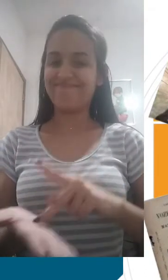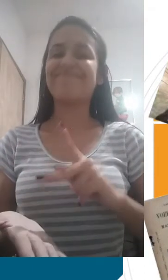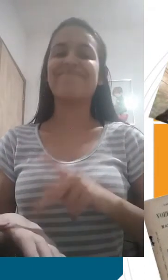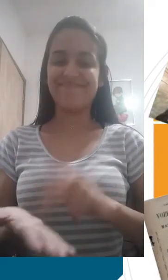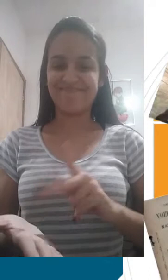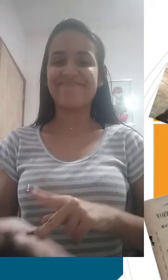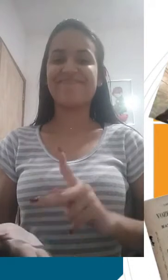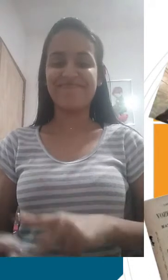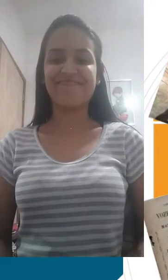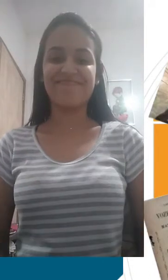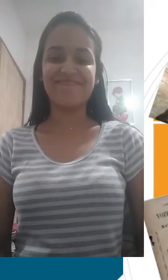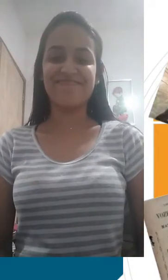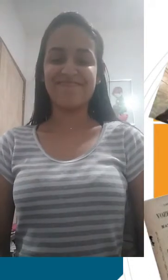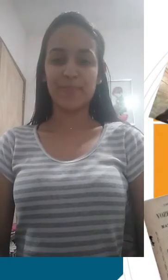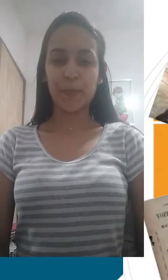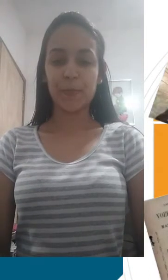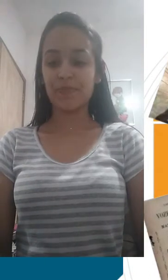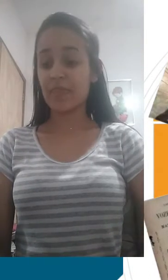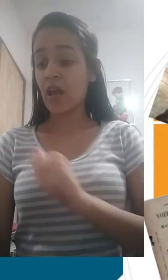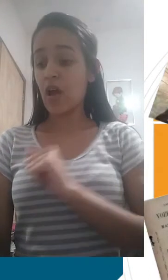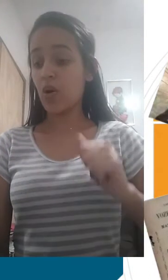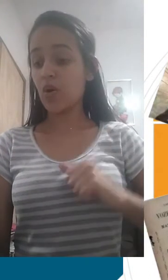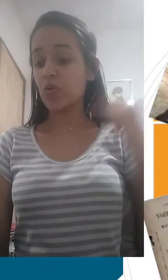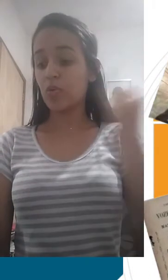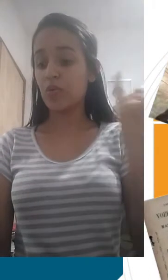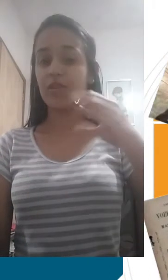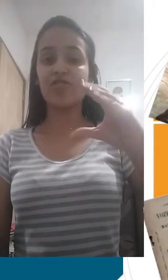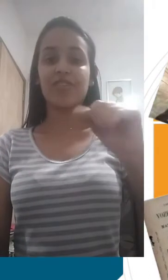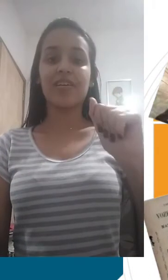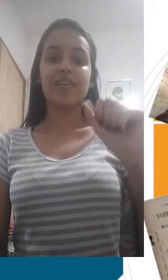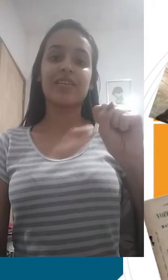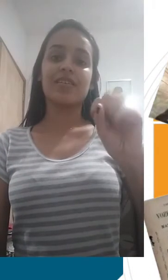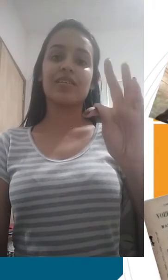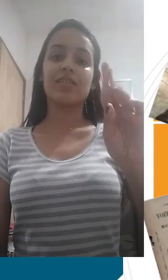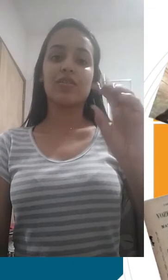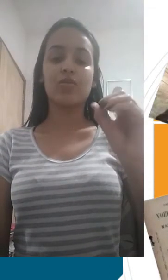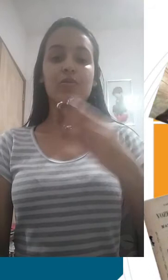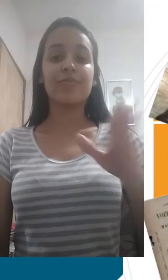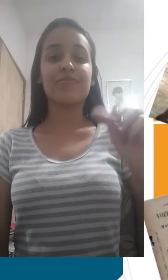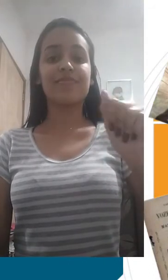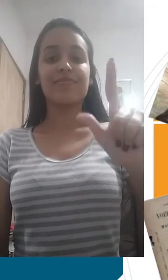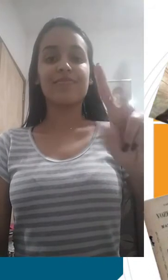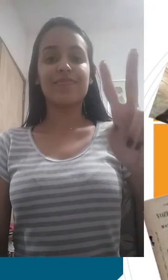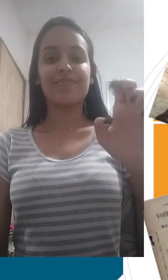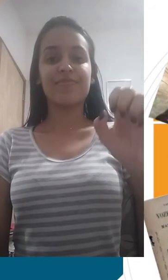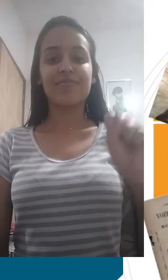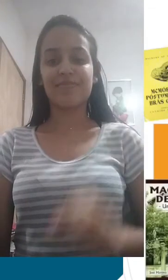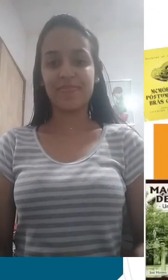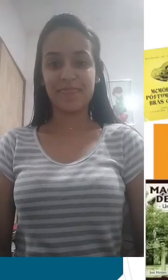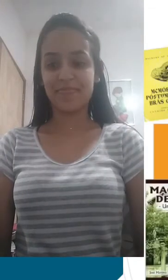possível e, em muitos casos, já realizado. Principal autor, Castro Alves.